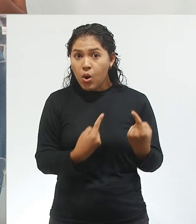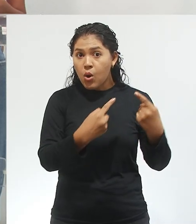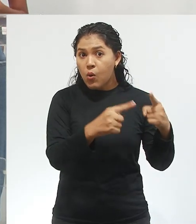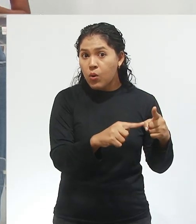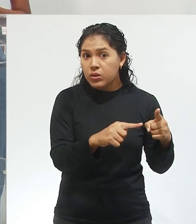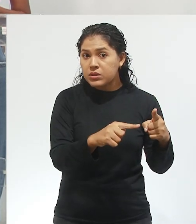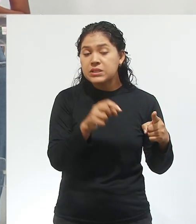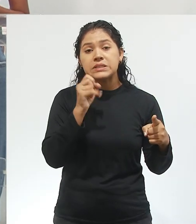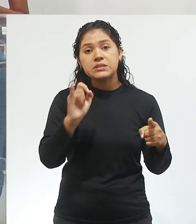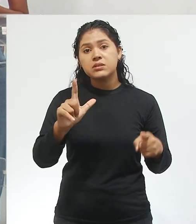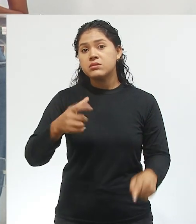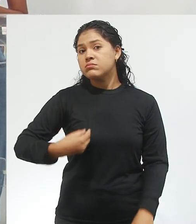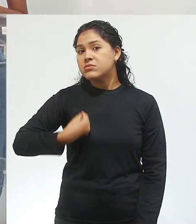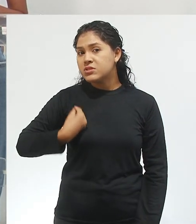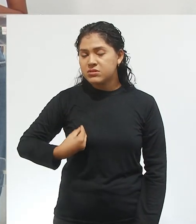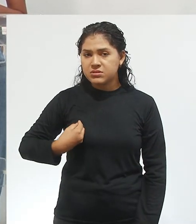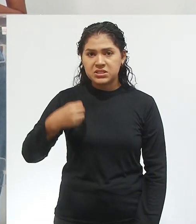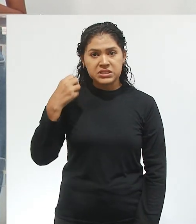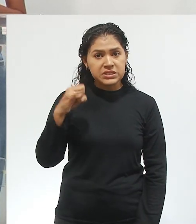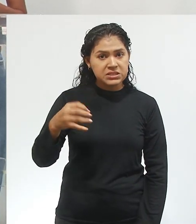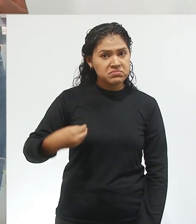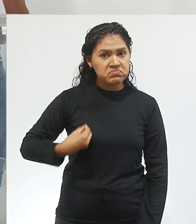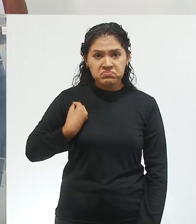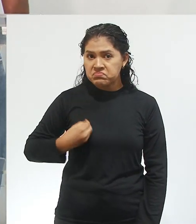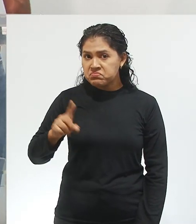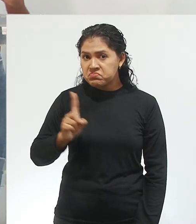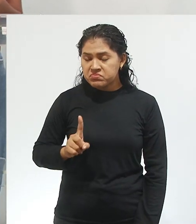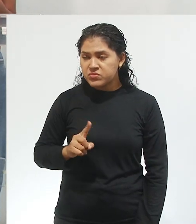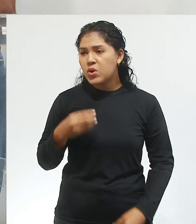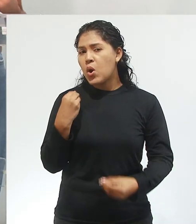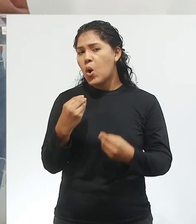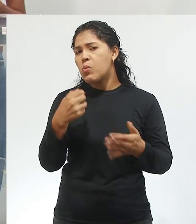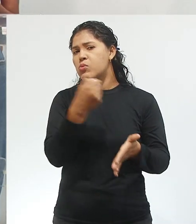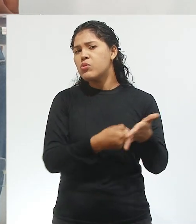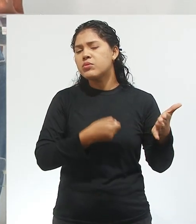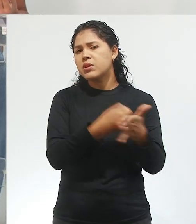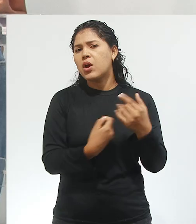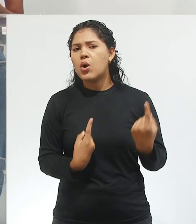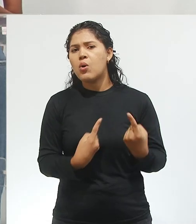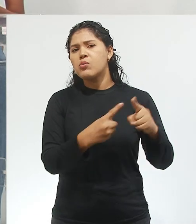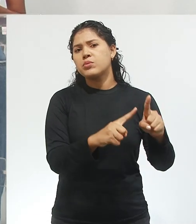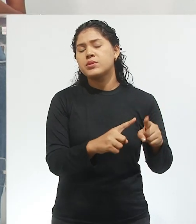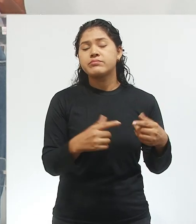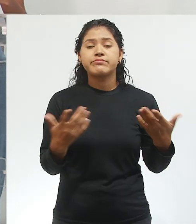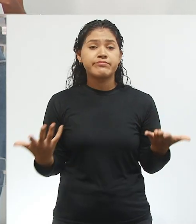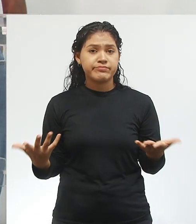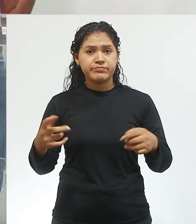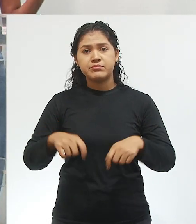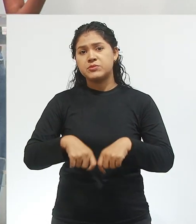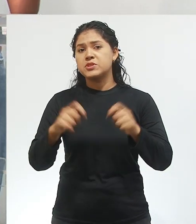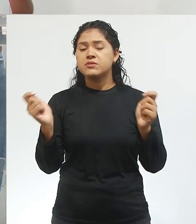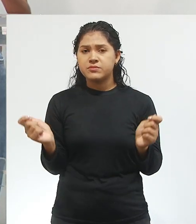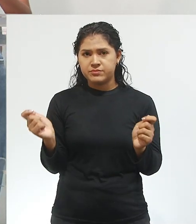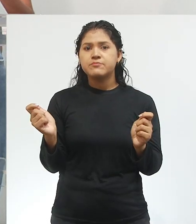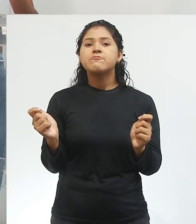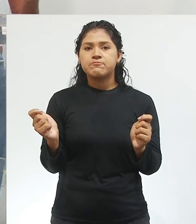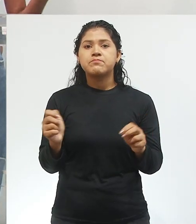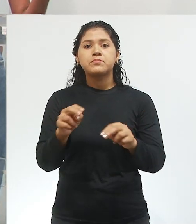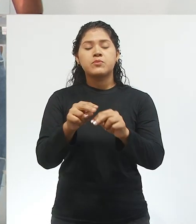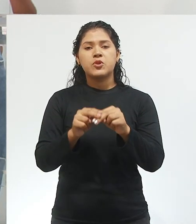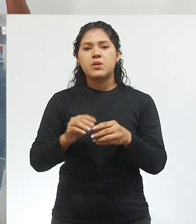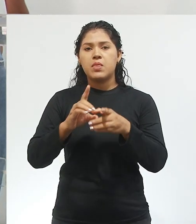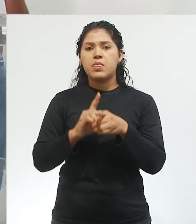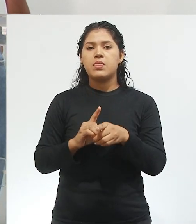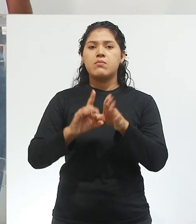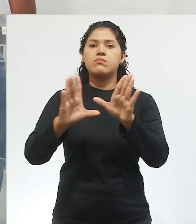quando ela existe, não é verdade? Então, essa ideia da democracia racial camufla